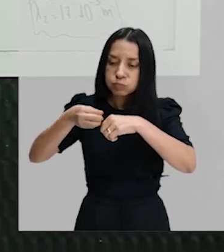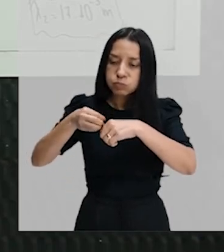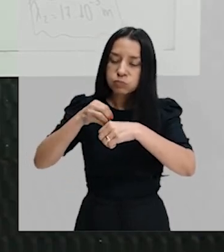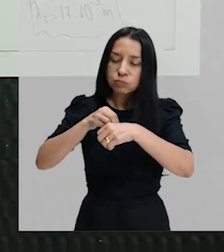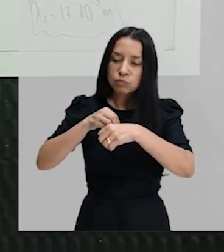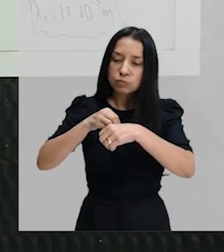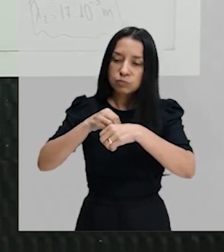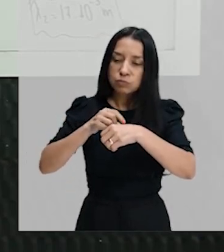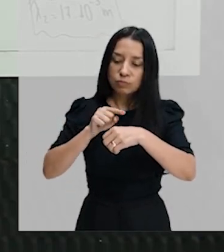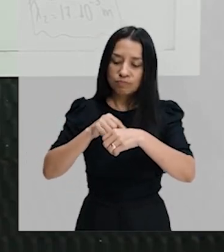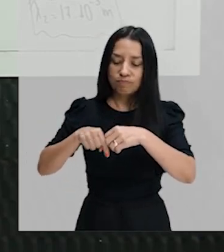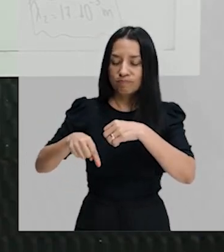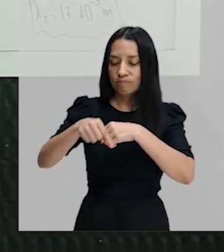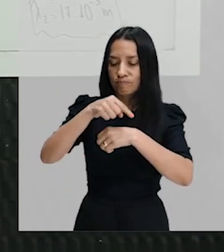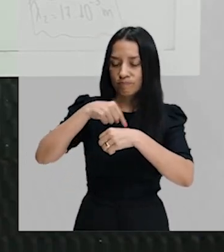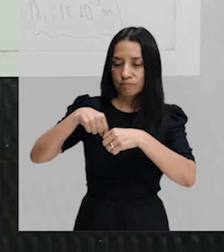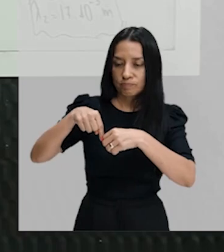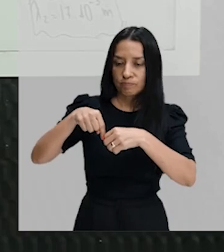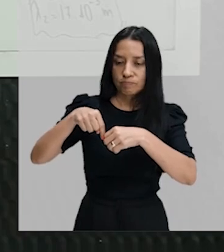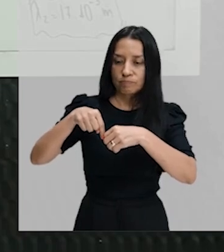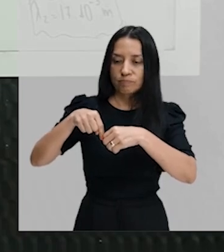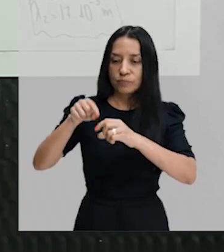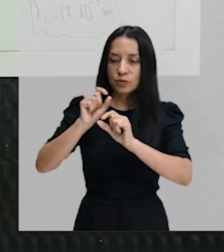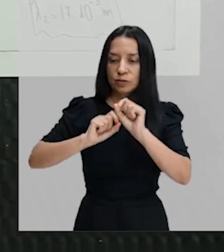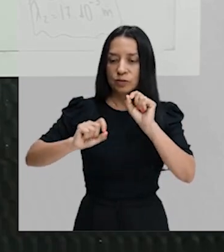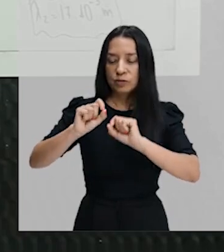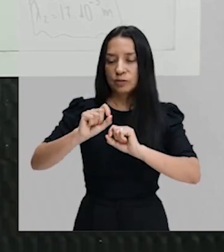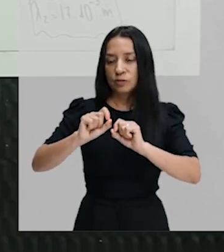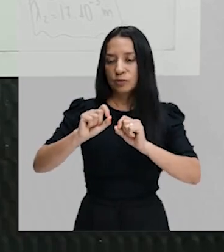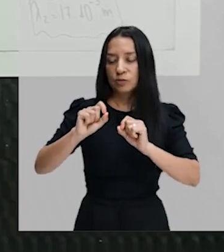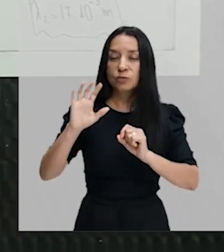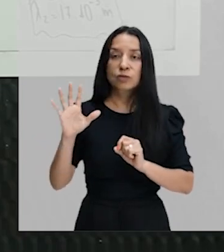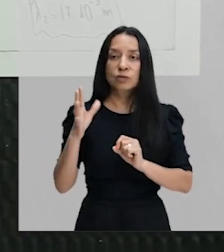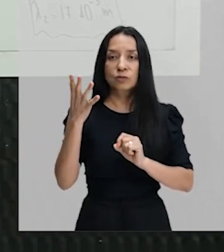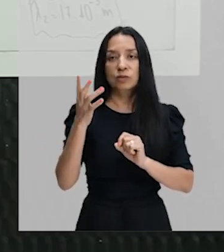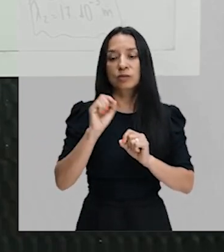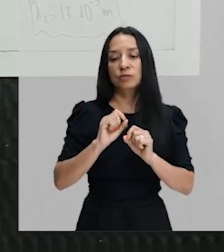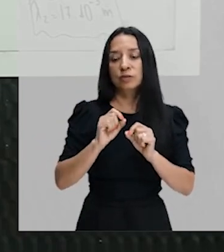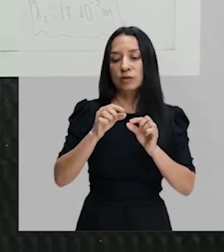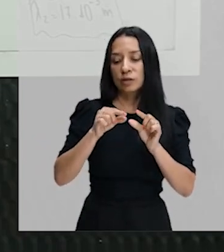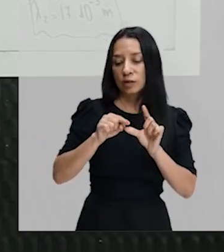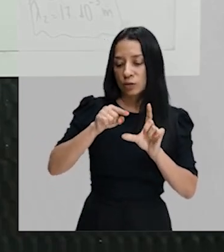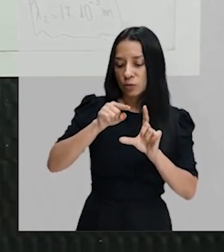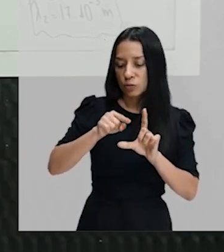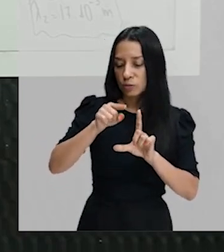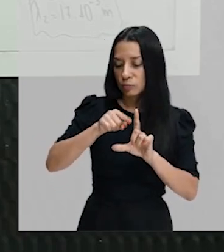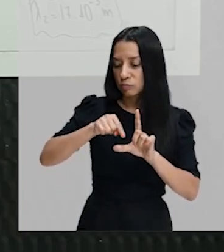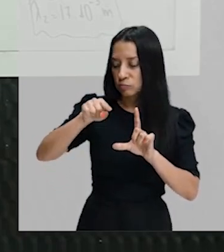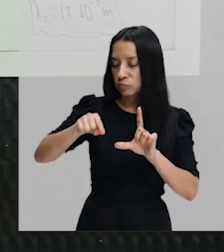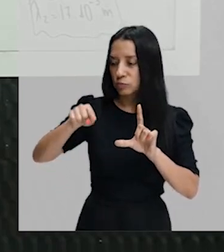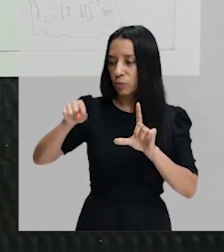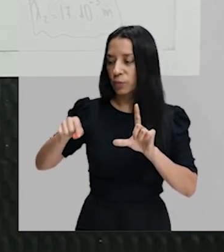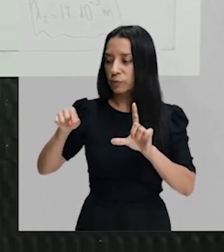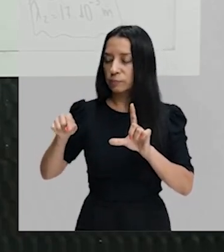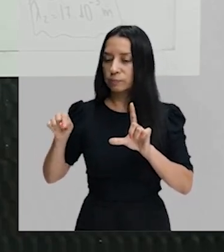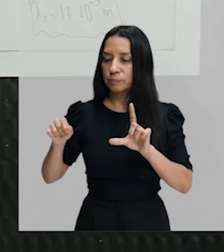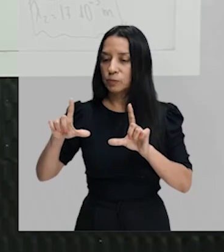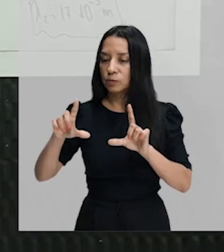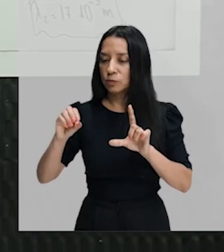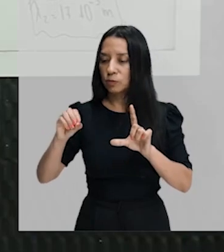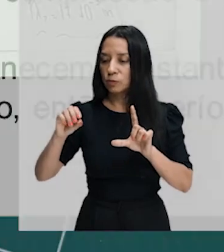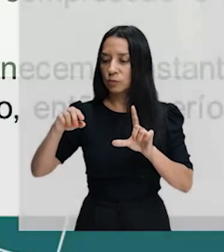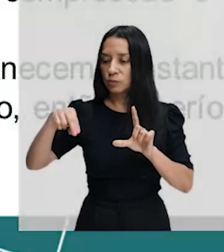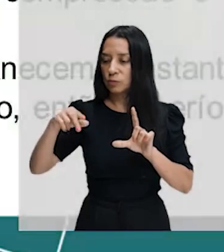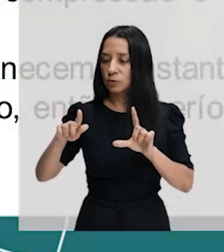quando estão afastadas é arefação nós vemos que isso acontece apenas nas ondas longitudinais e a três